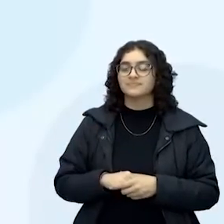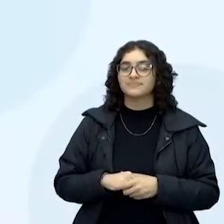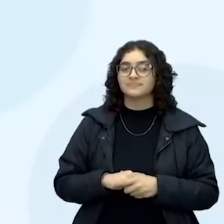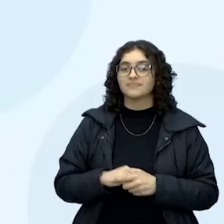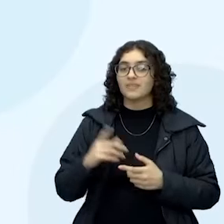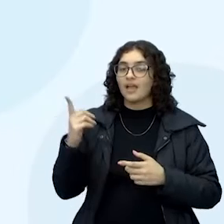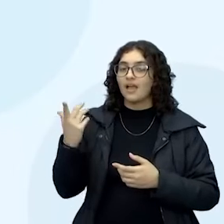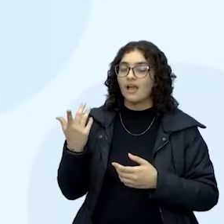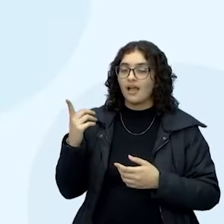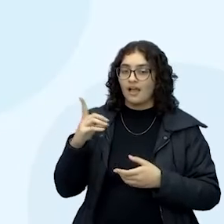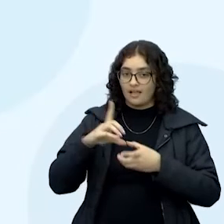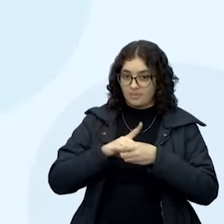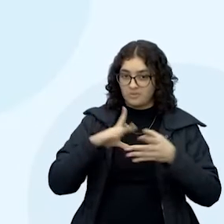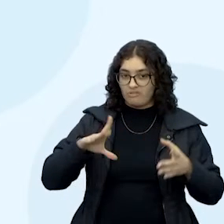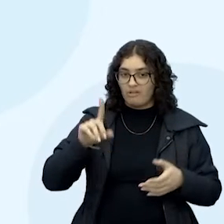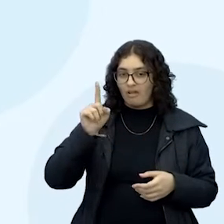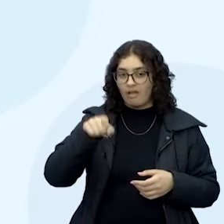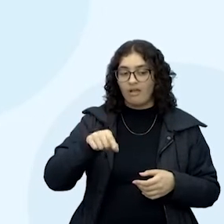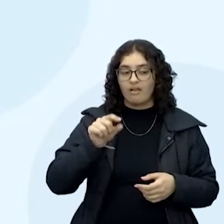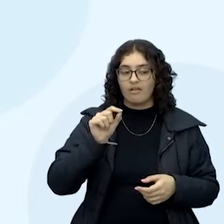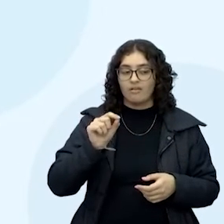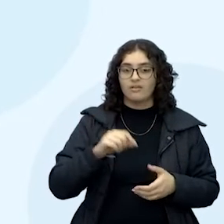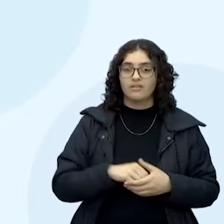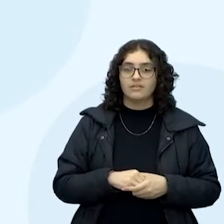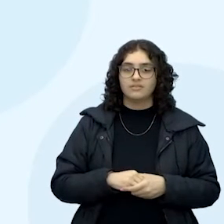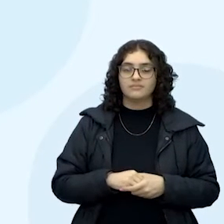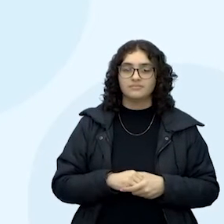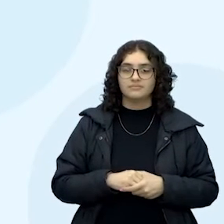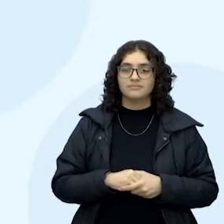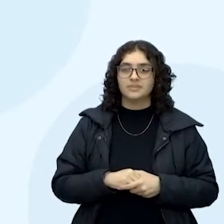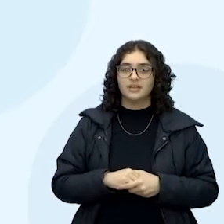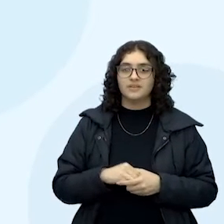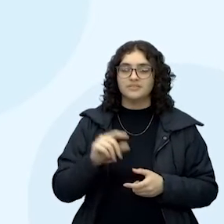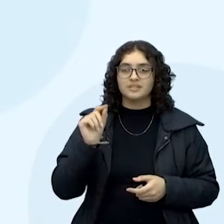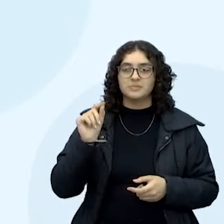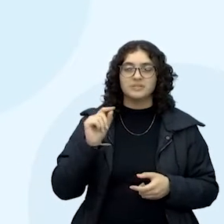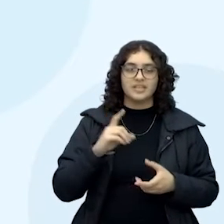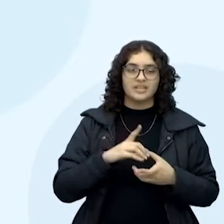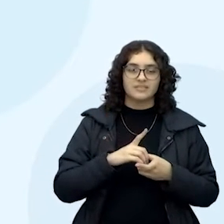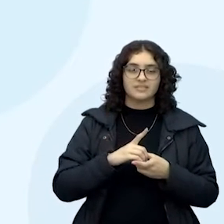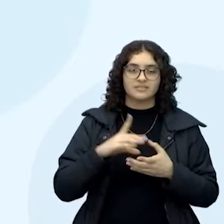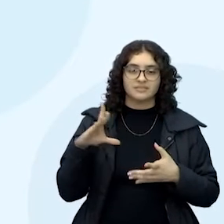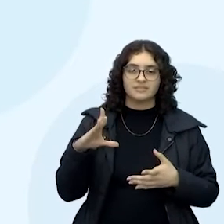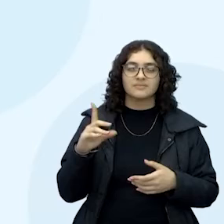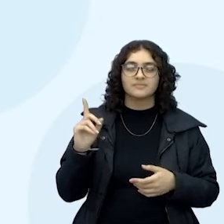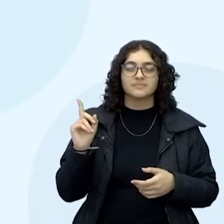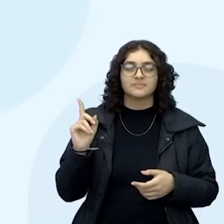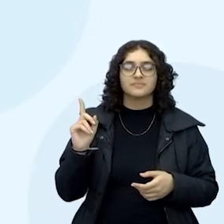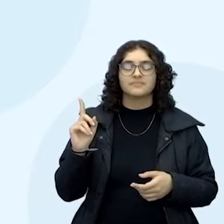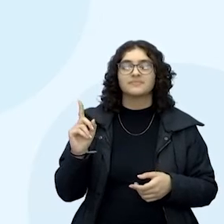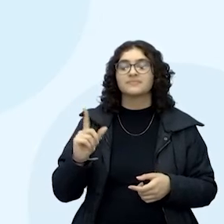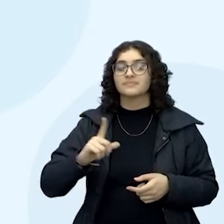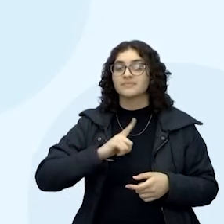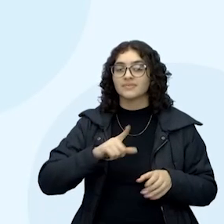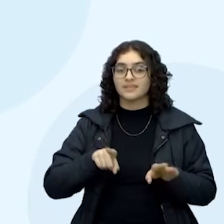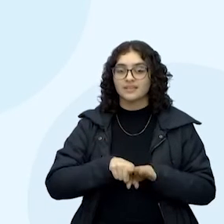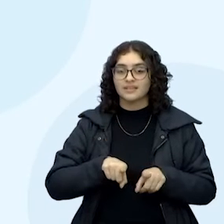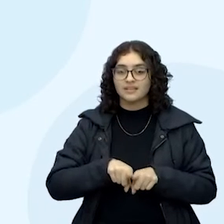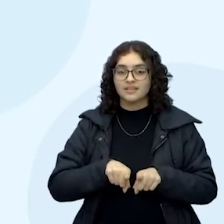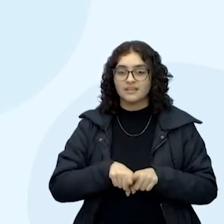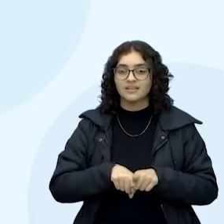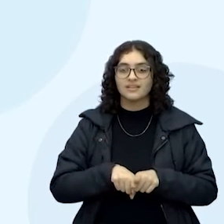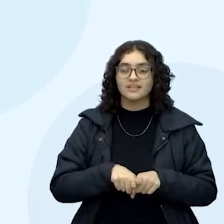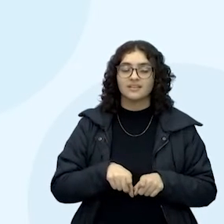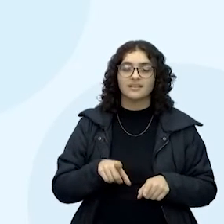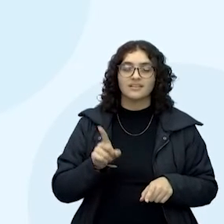a democracia para ele também era uma forma legítima de poder, mas também ele falou aí